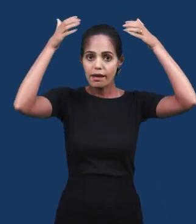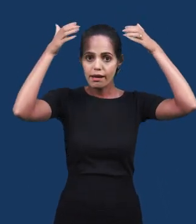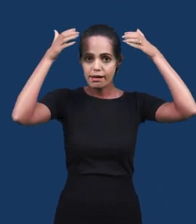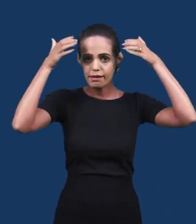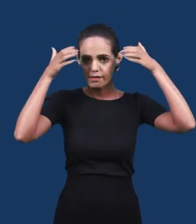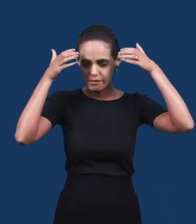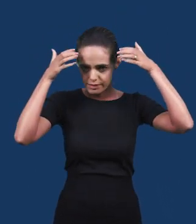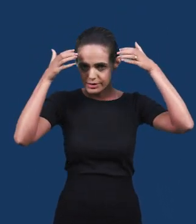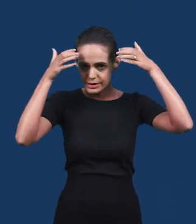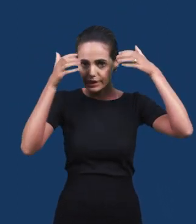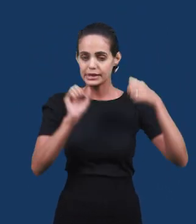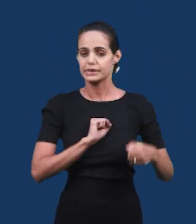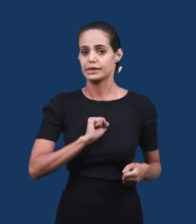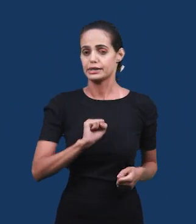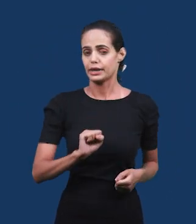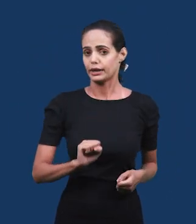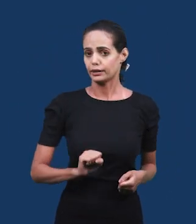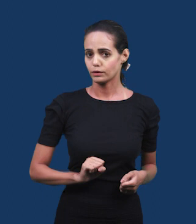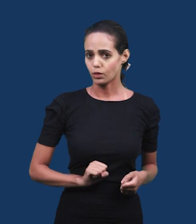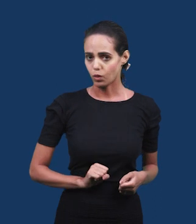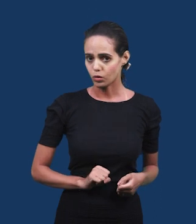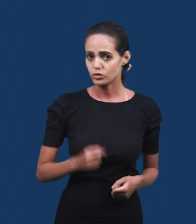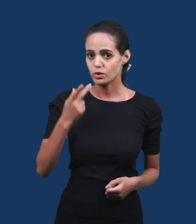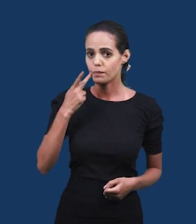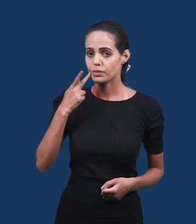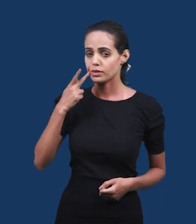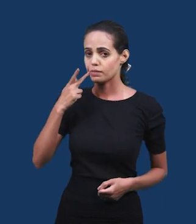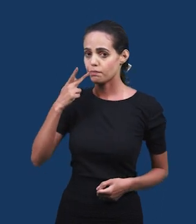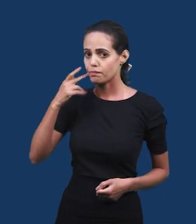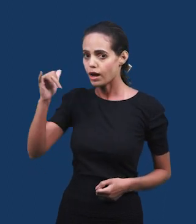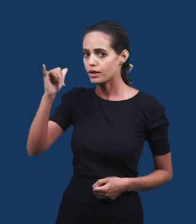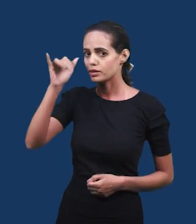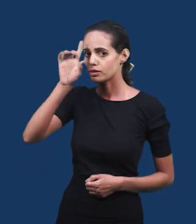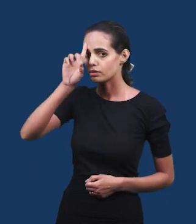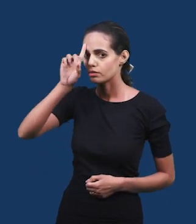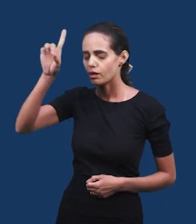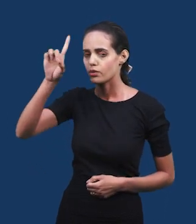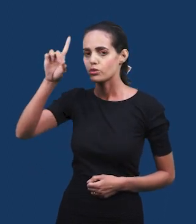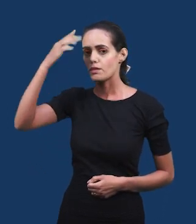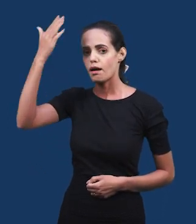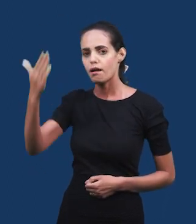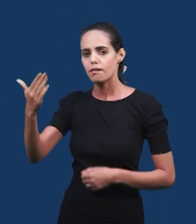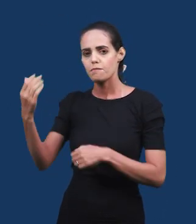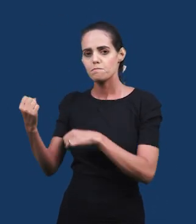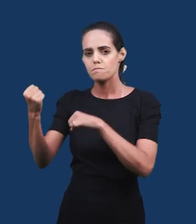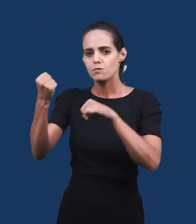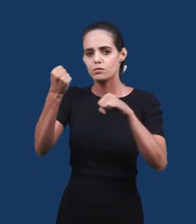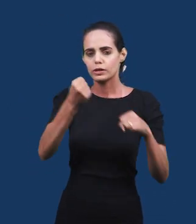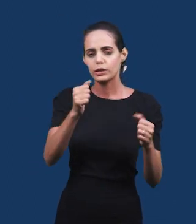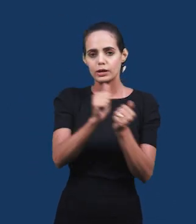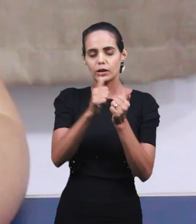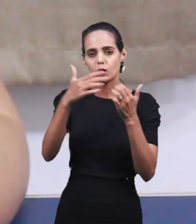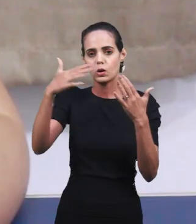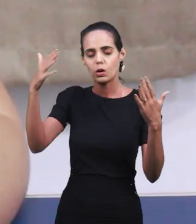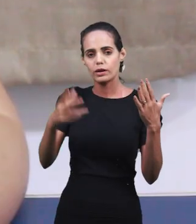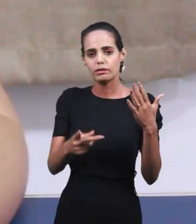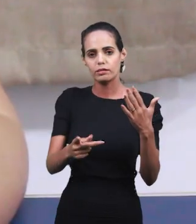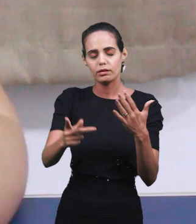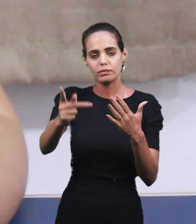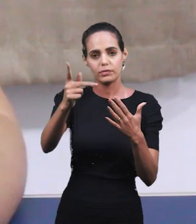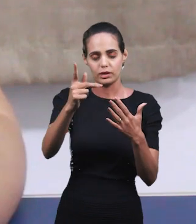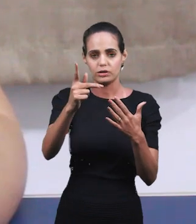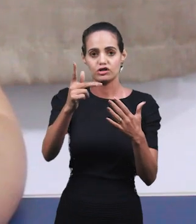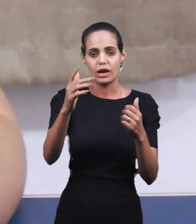sacerdotes para Deus, seu Pai, a Ele a glória e poder para todo sempre. Amém.